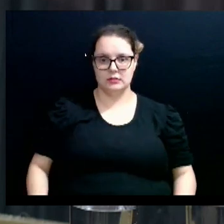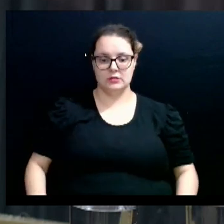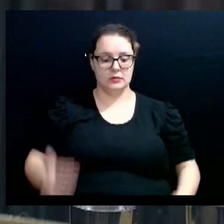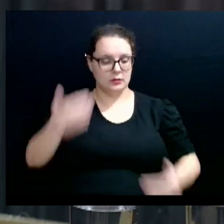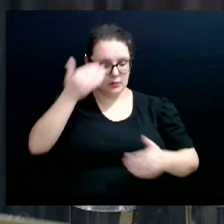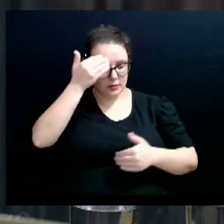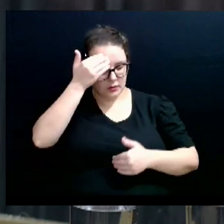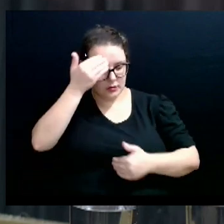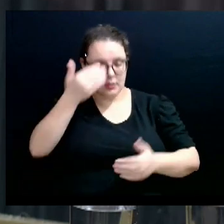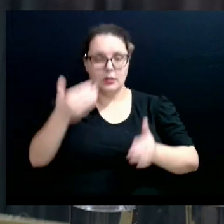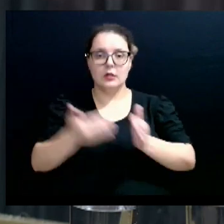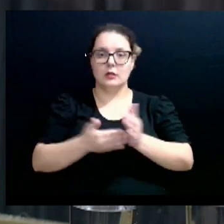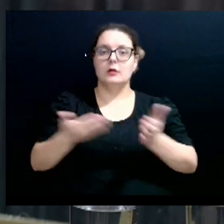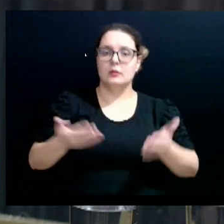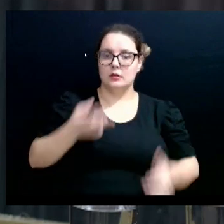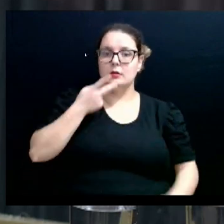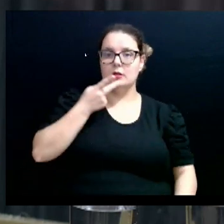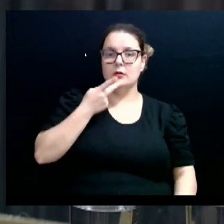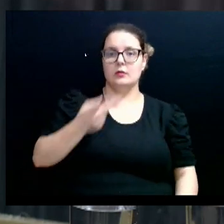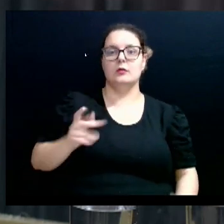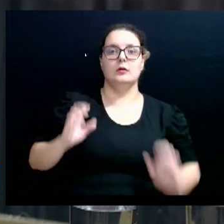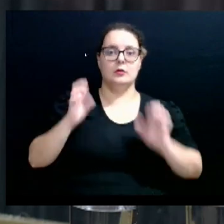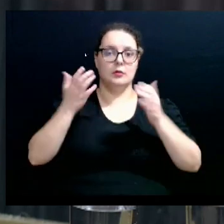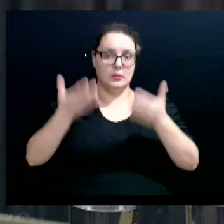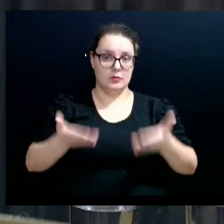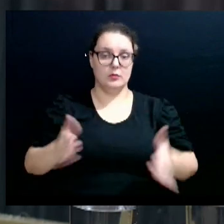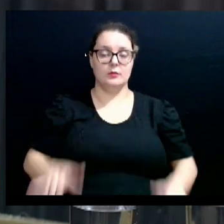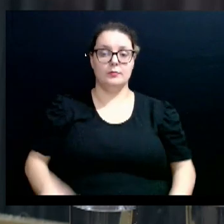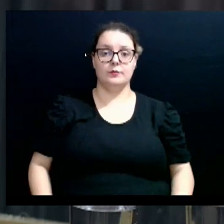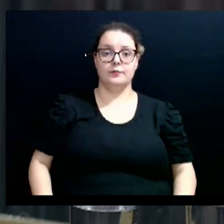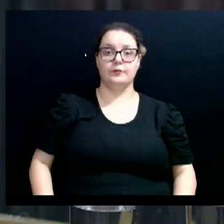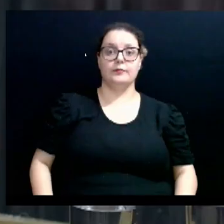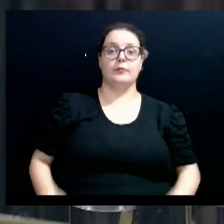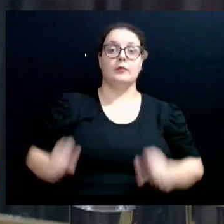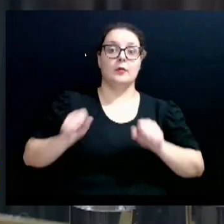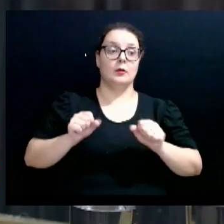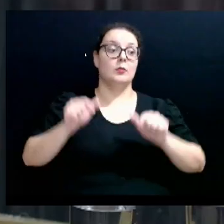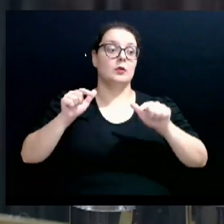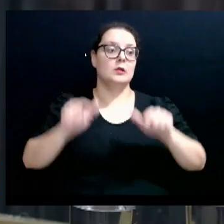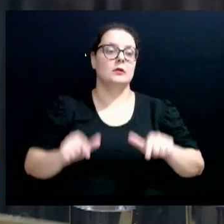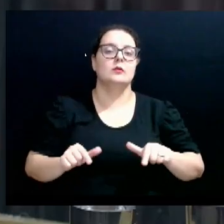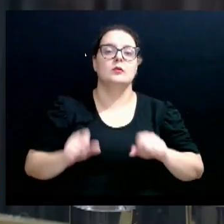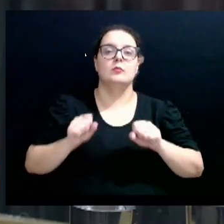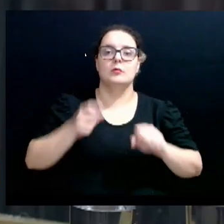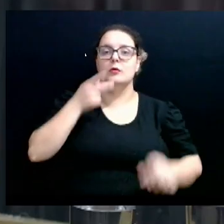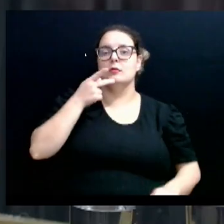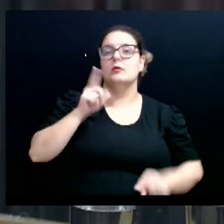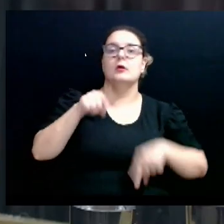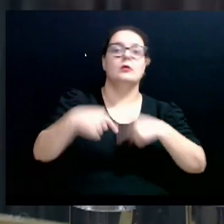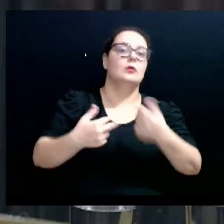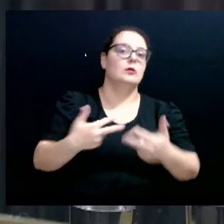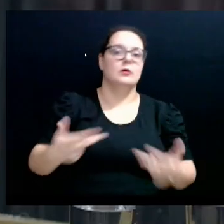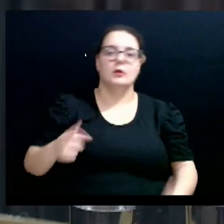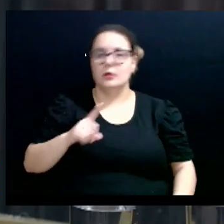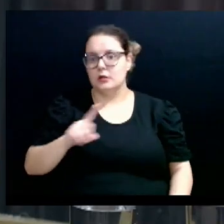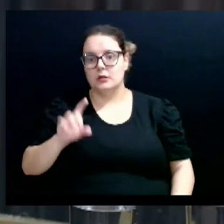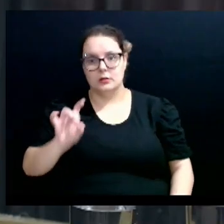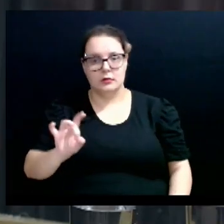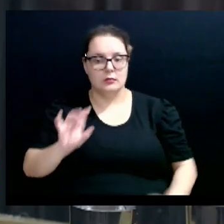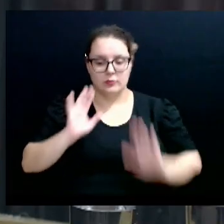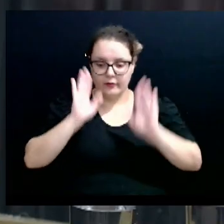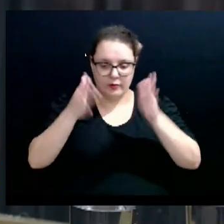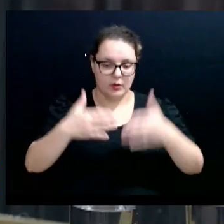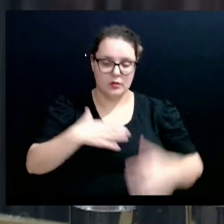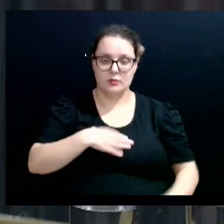Uhum. elas falam sobre esse evento, de poder ter esse espaço, de poder falar de outra coisa que não fosse sobre o filho. Uhum. E também